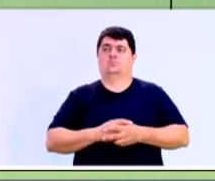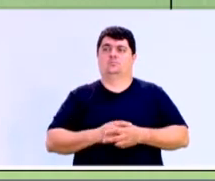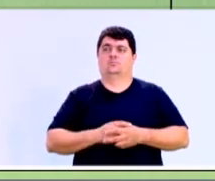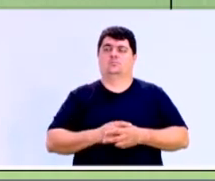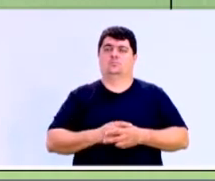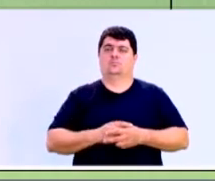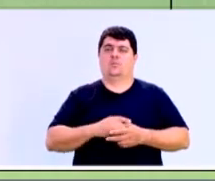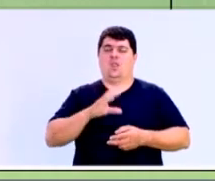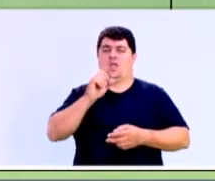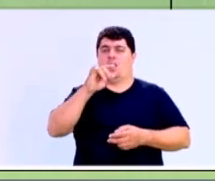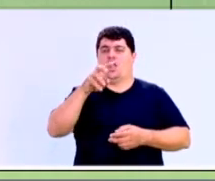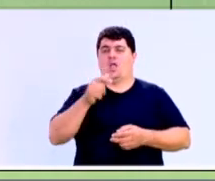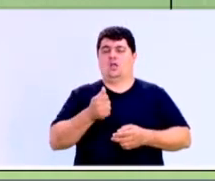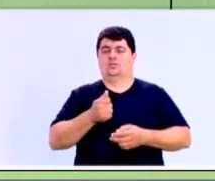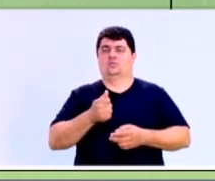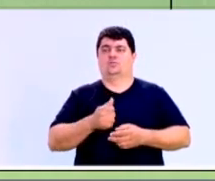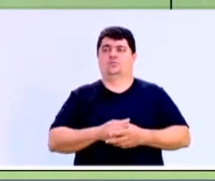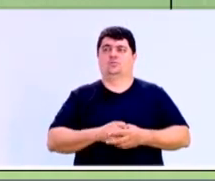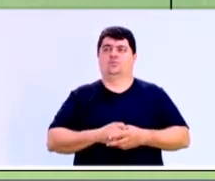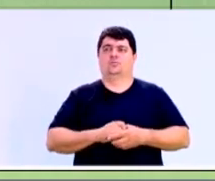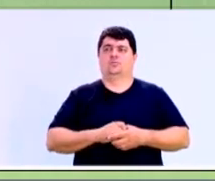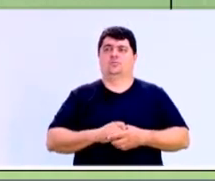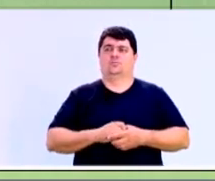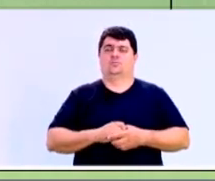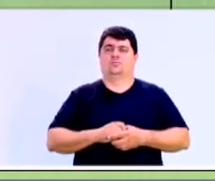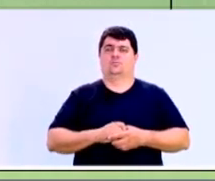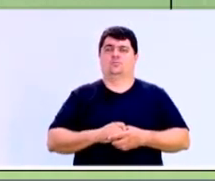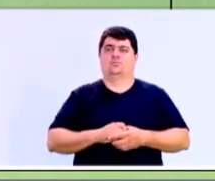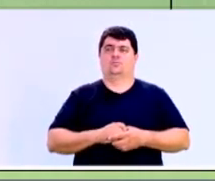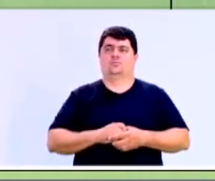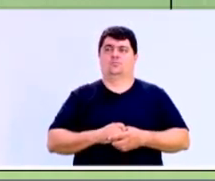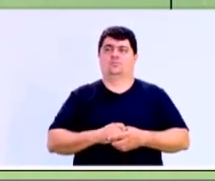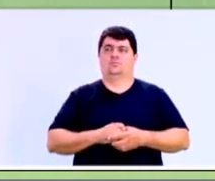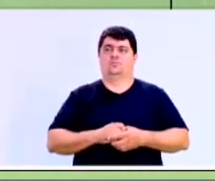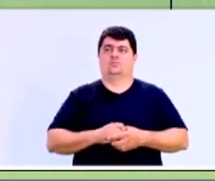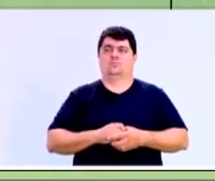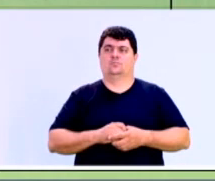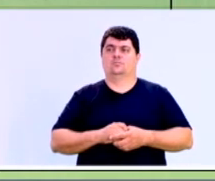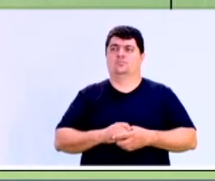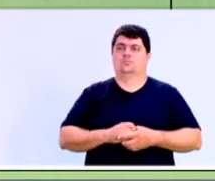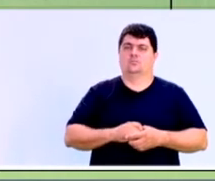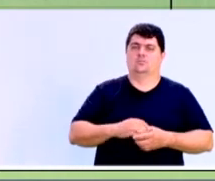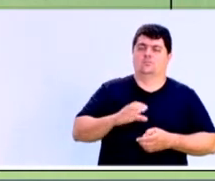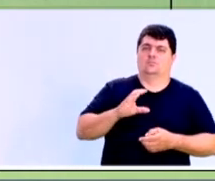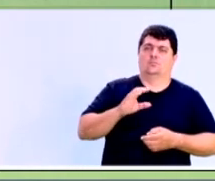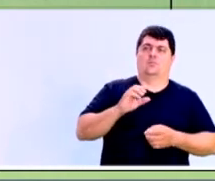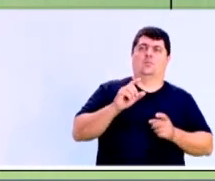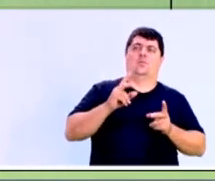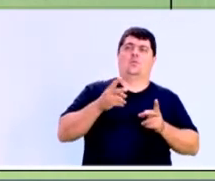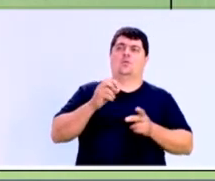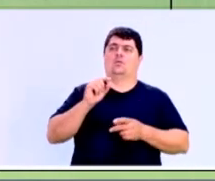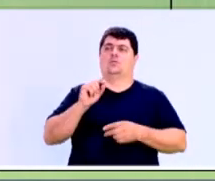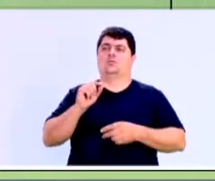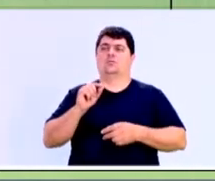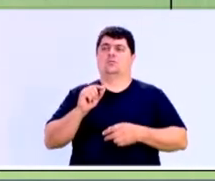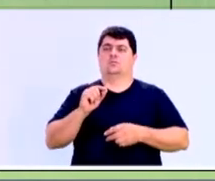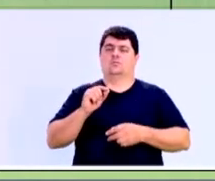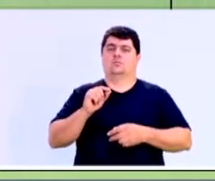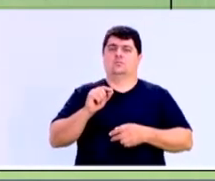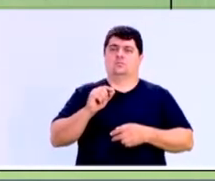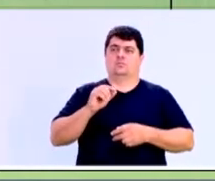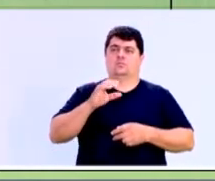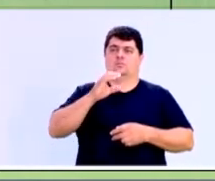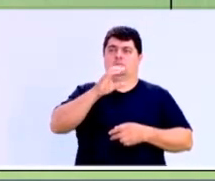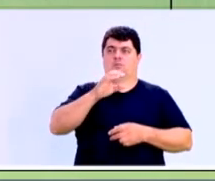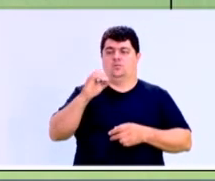ciclo de caixa, correto? Ciclo de caixa. Ciclo de caixa é igual ao quê? Ciclo